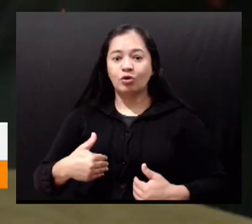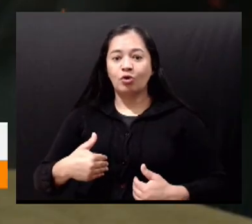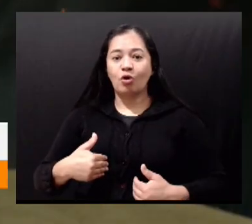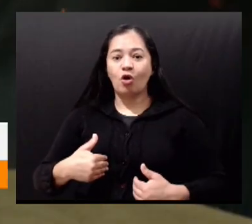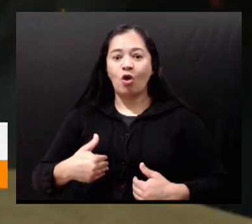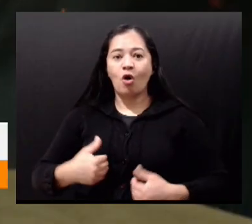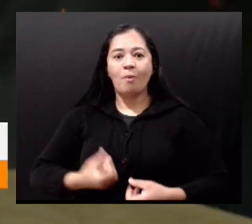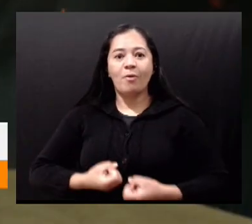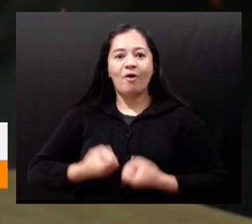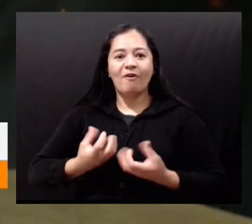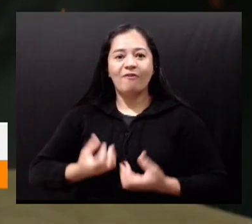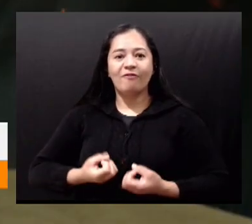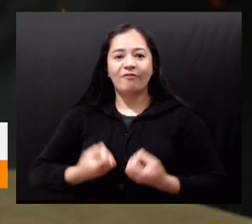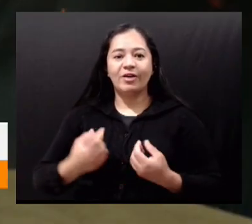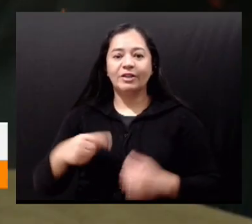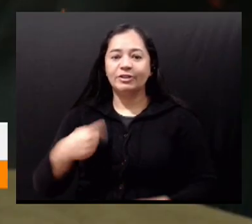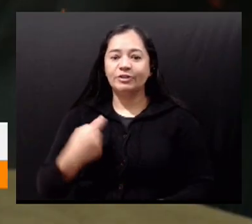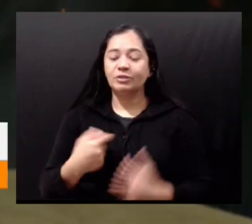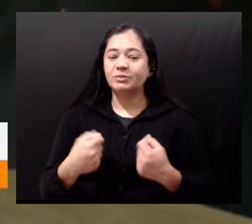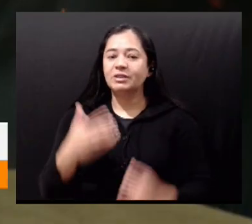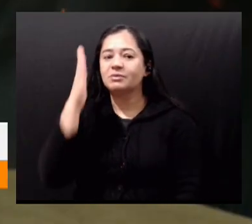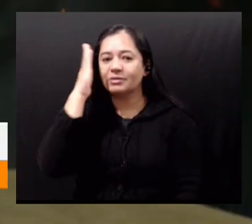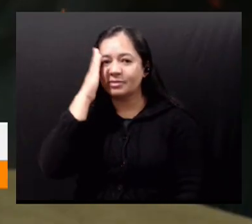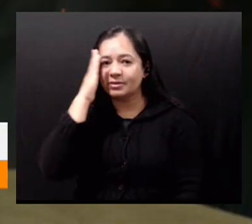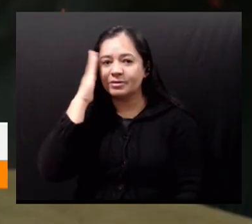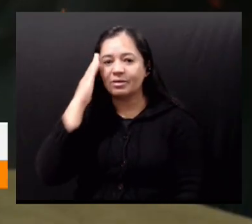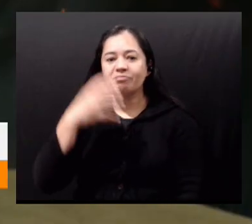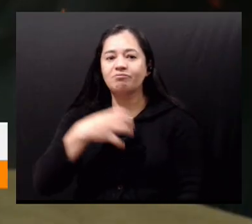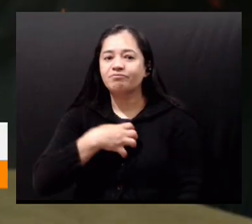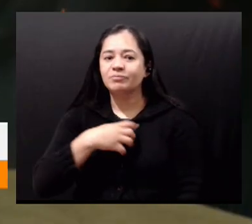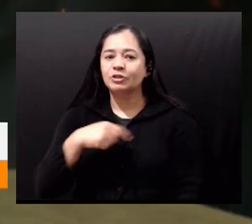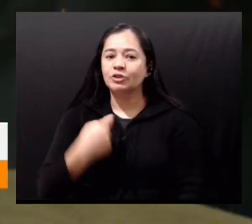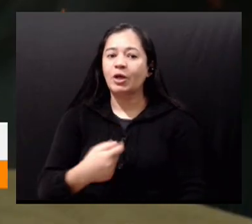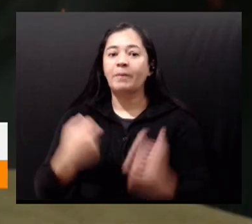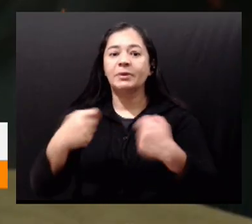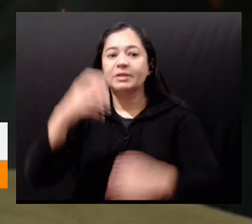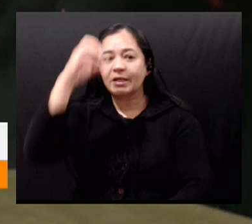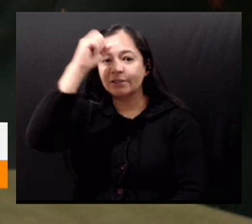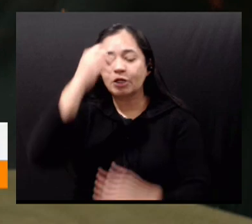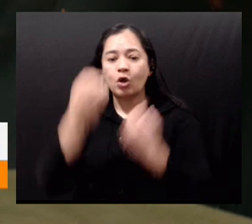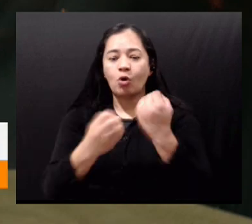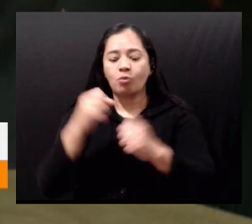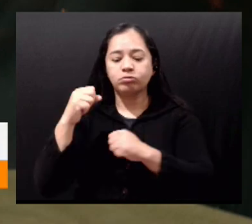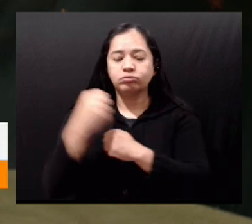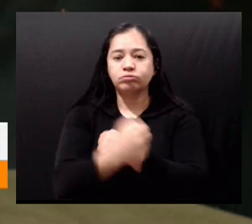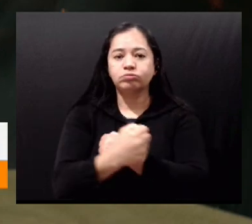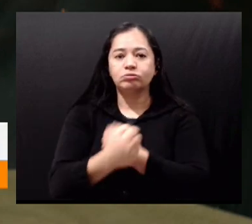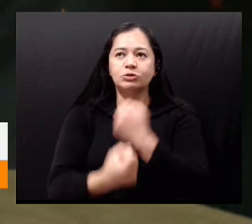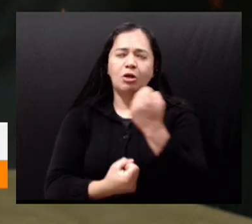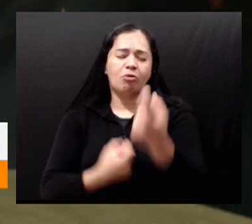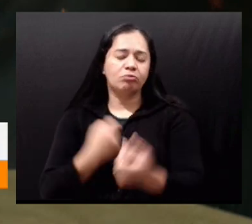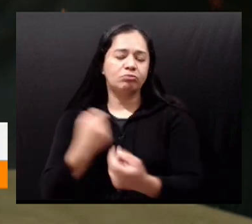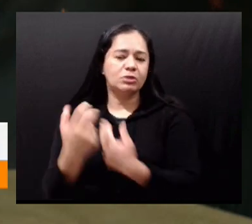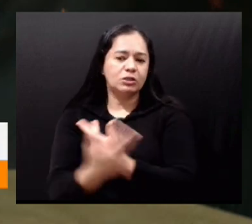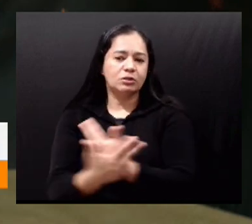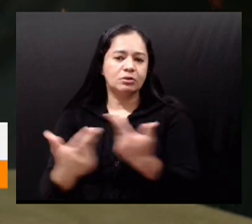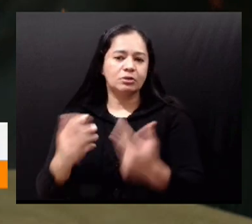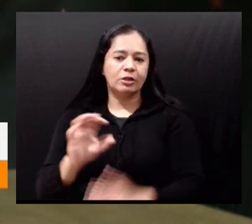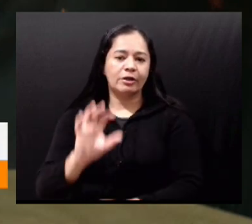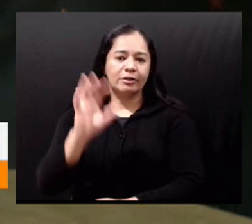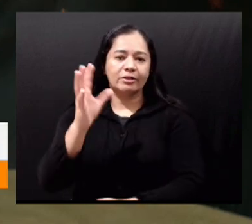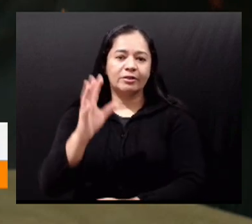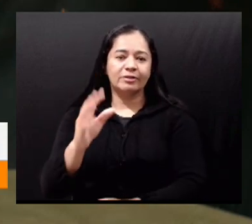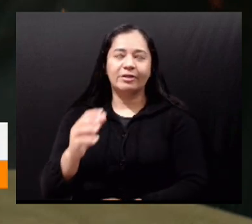entender os sinais, e a gente precisa aprender como se defender de algumas situações, né, e ainda bem que nós temos profissionais